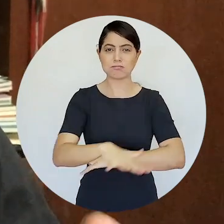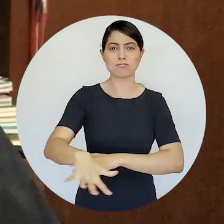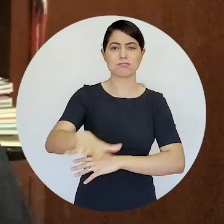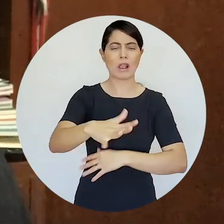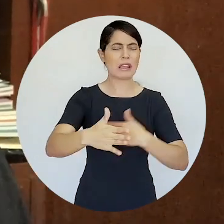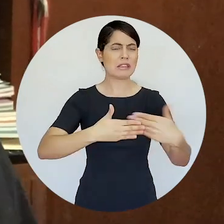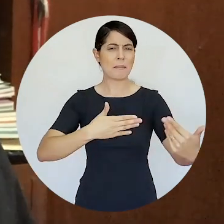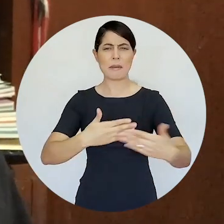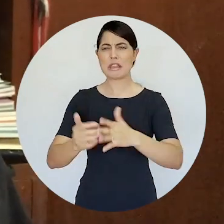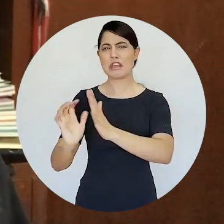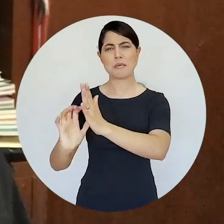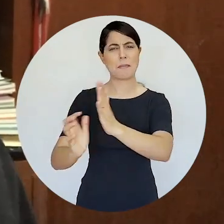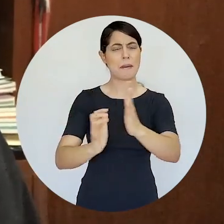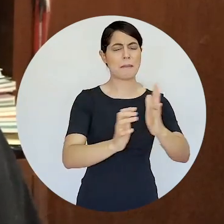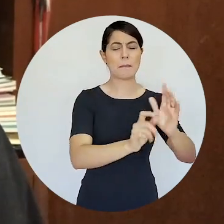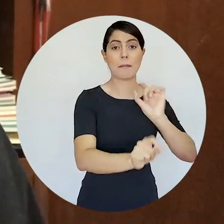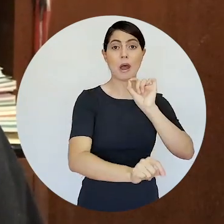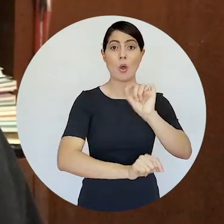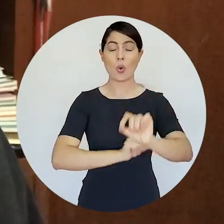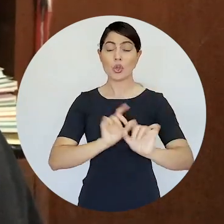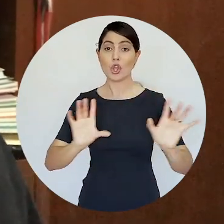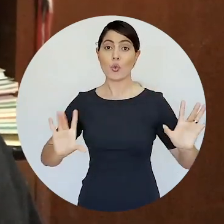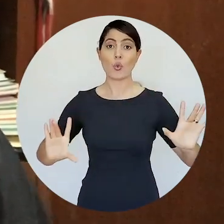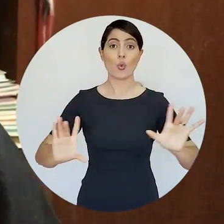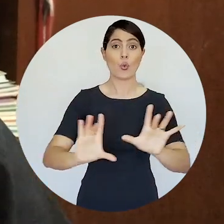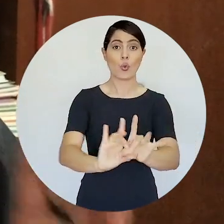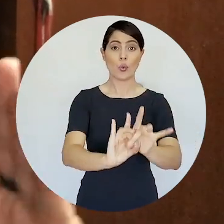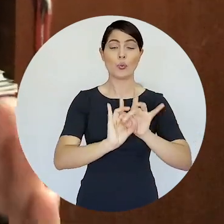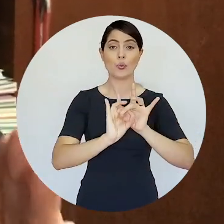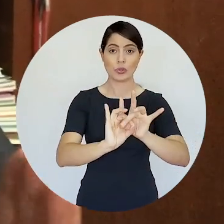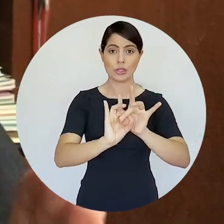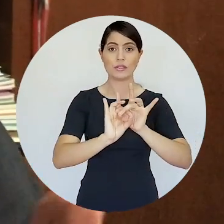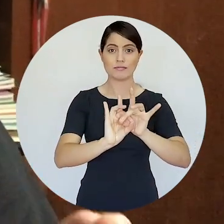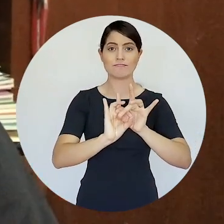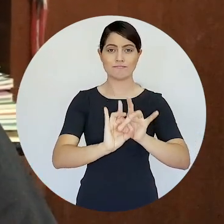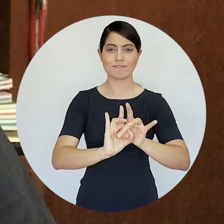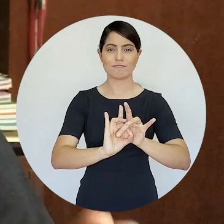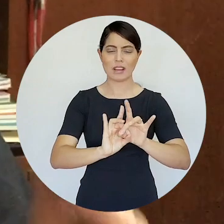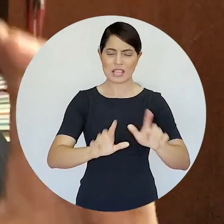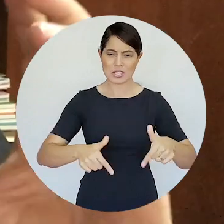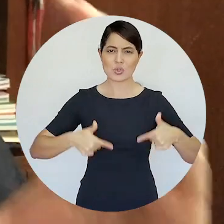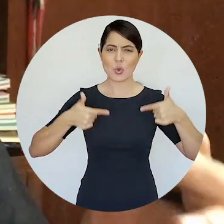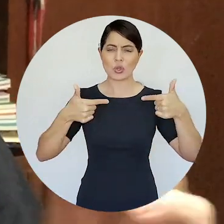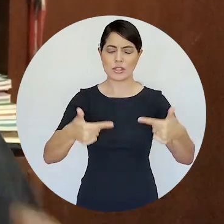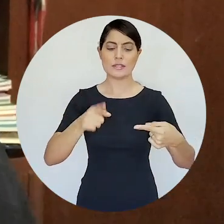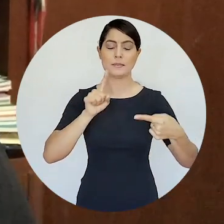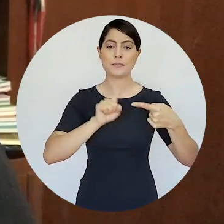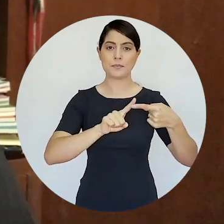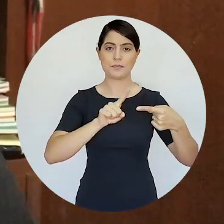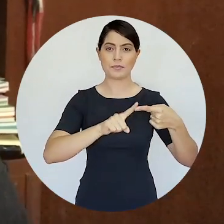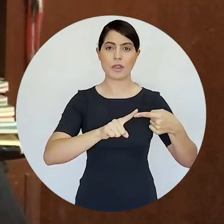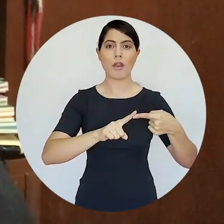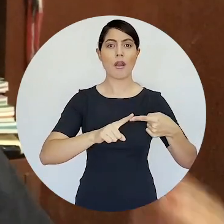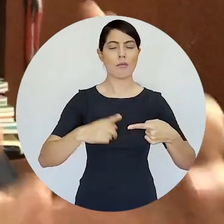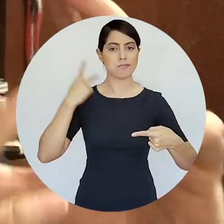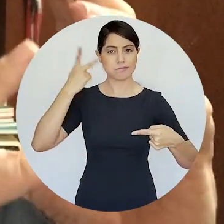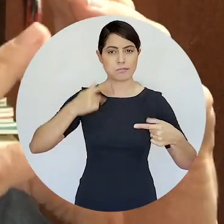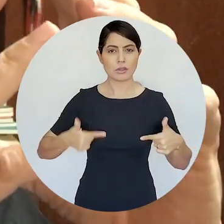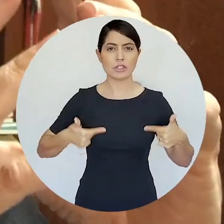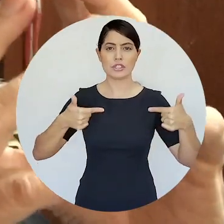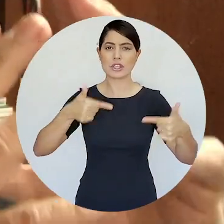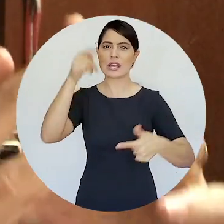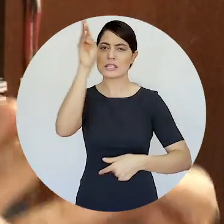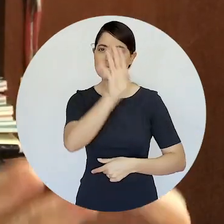governos, independente da sua filiação partidária, andaram no trilho dessas duas grandes conquistas. A